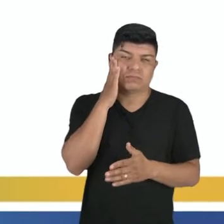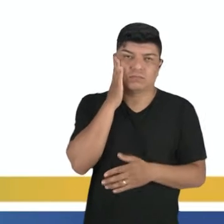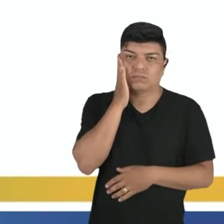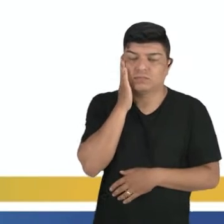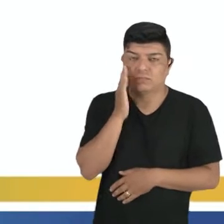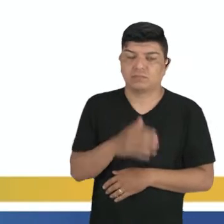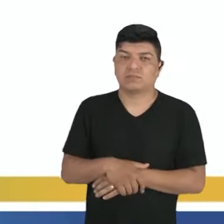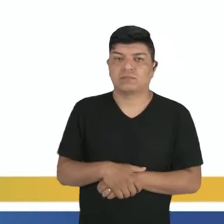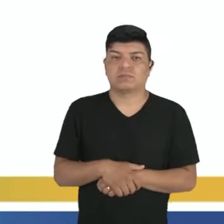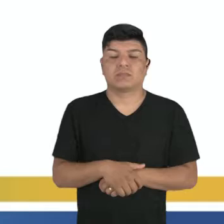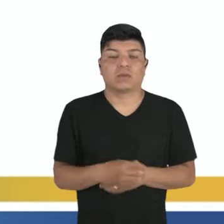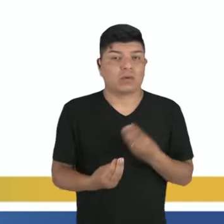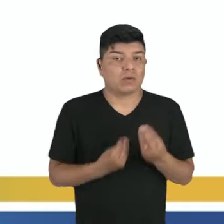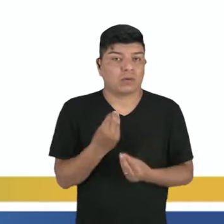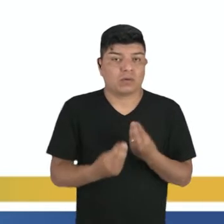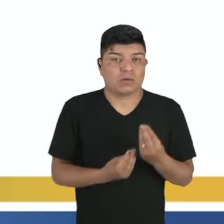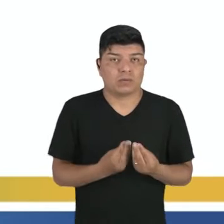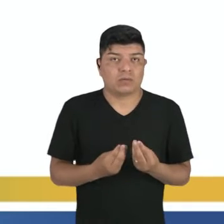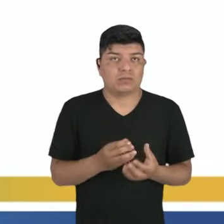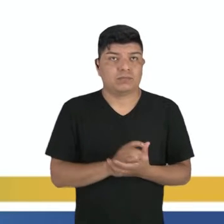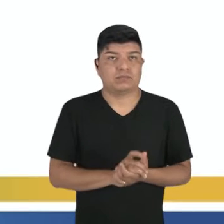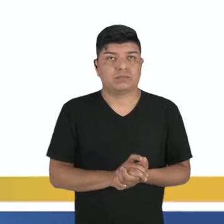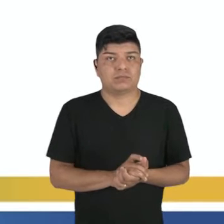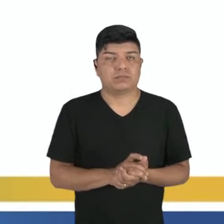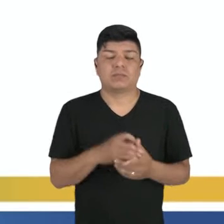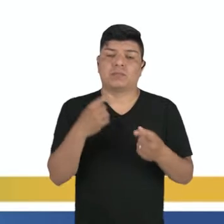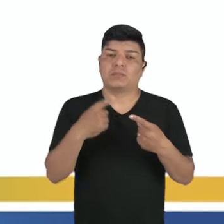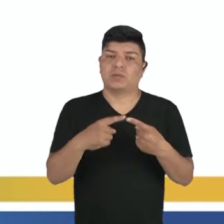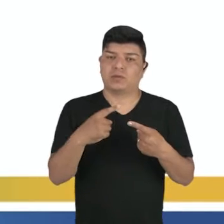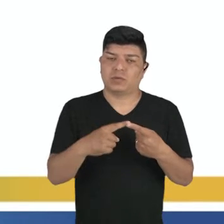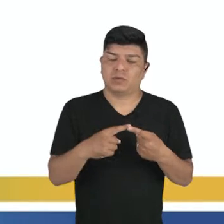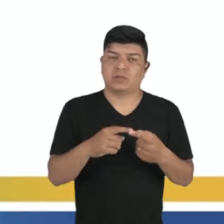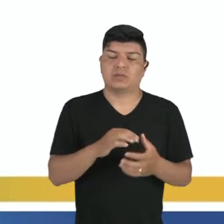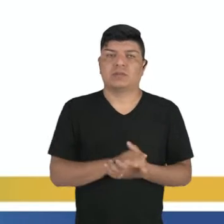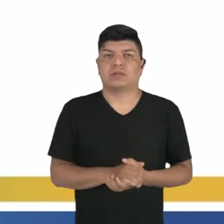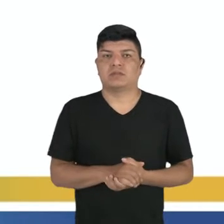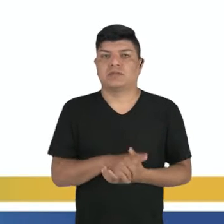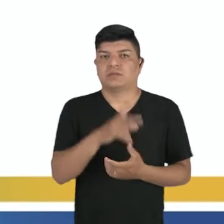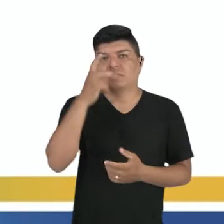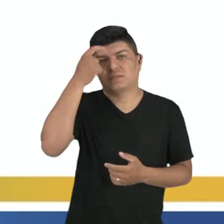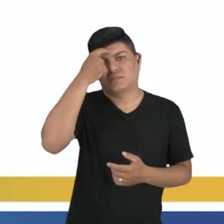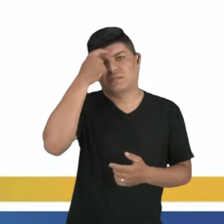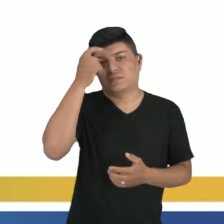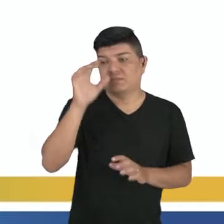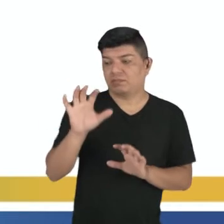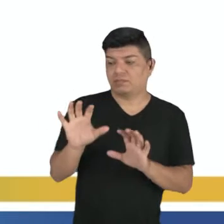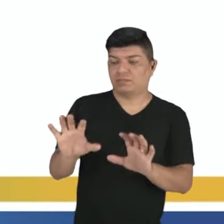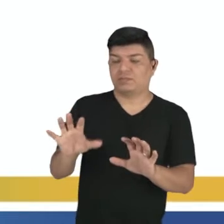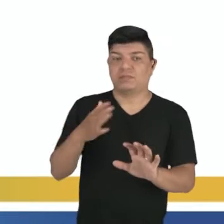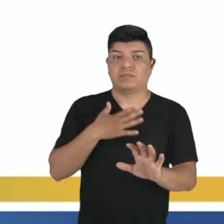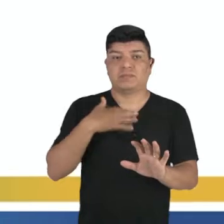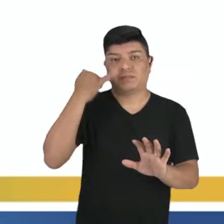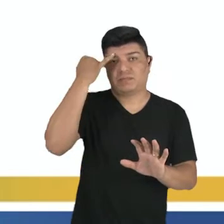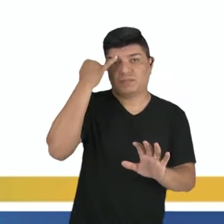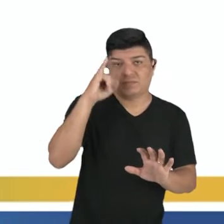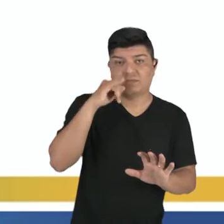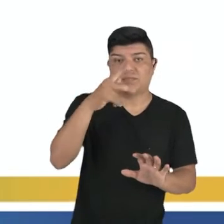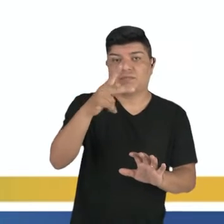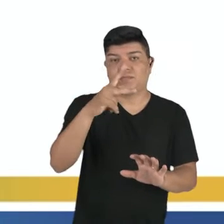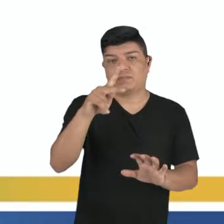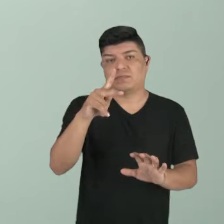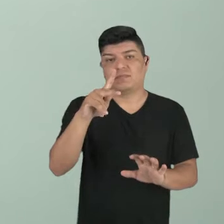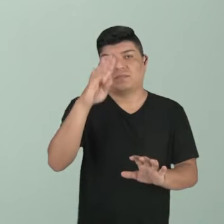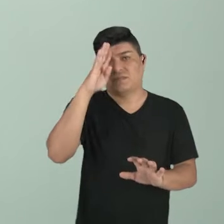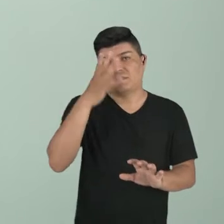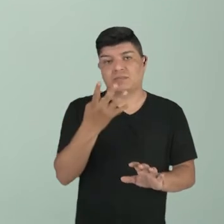que, como, o porquê que você pensa daquele jeito, você precisa também pensar na